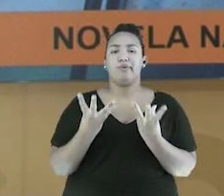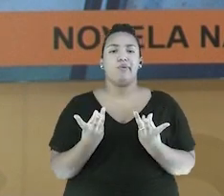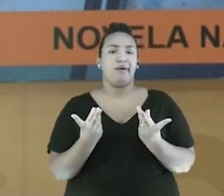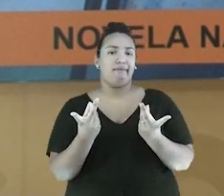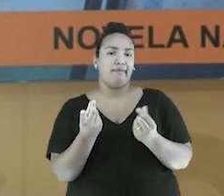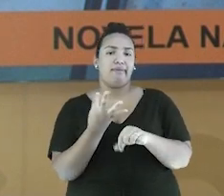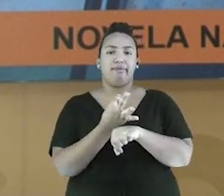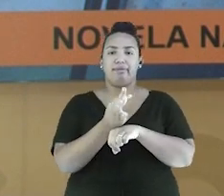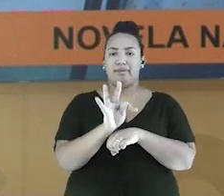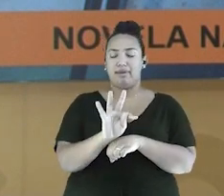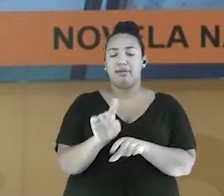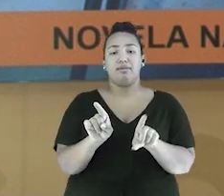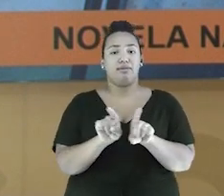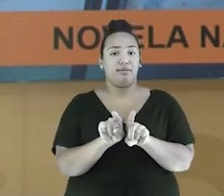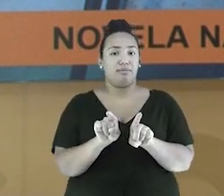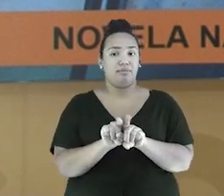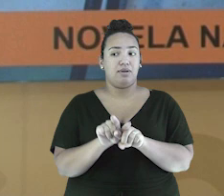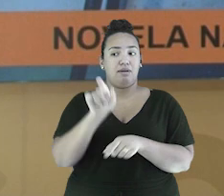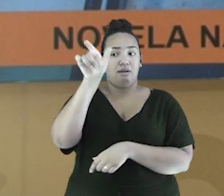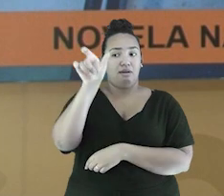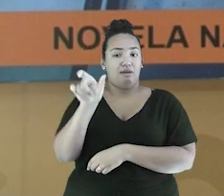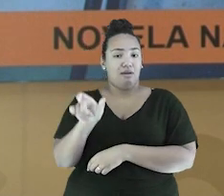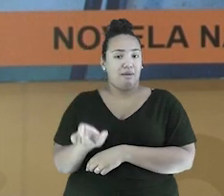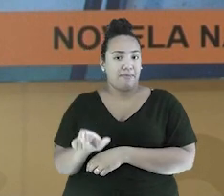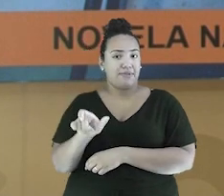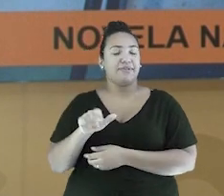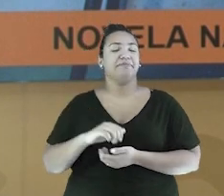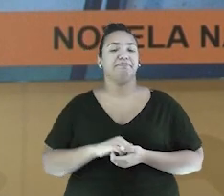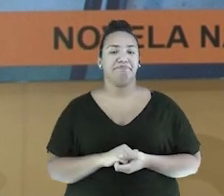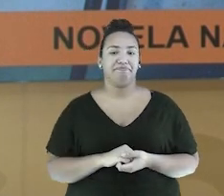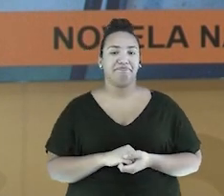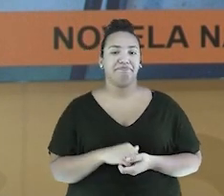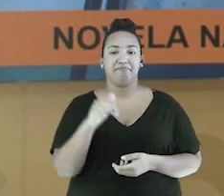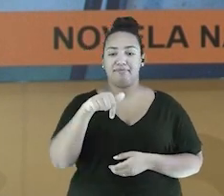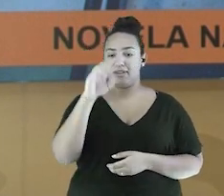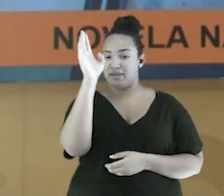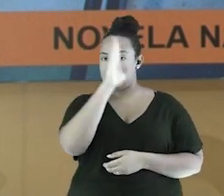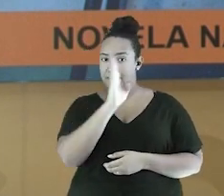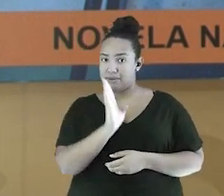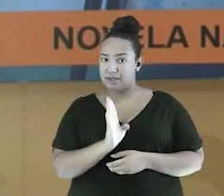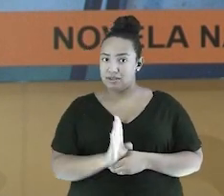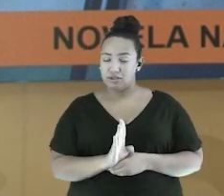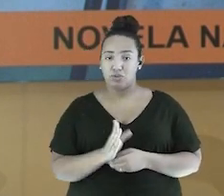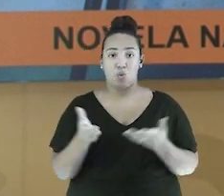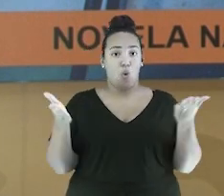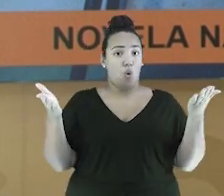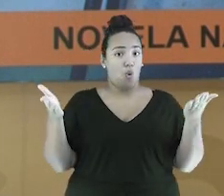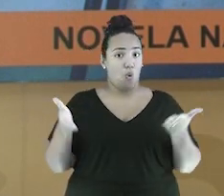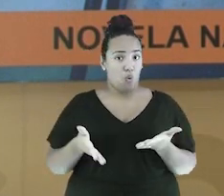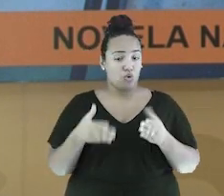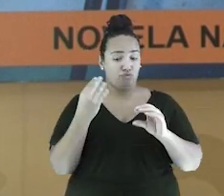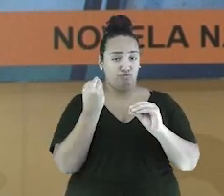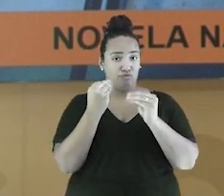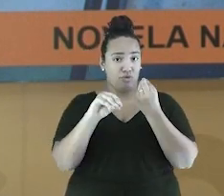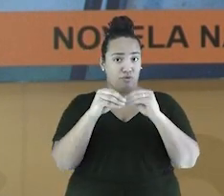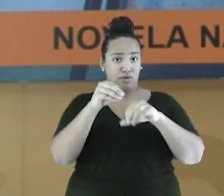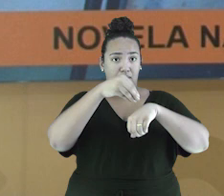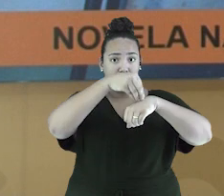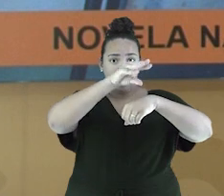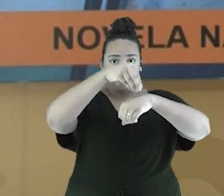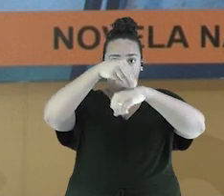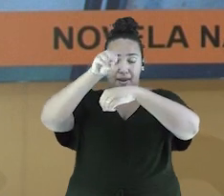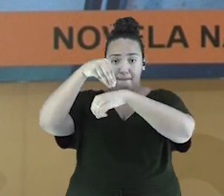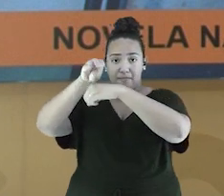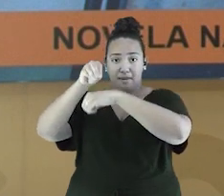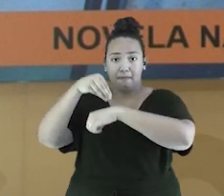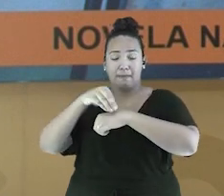na interpretação dos atores e atrizes. O Brasil exporta hoje novelas para